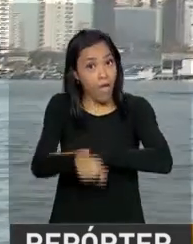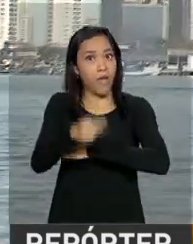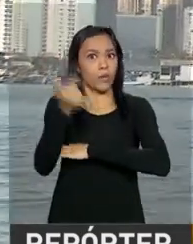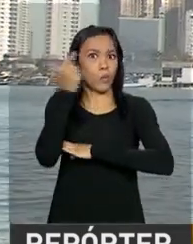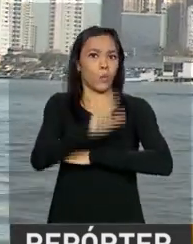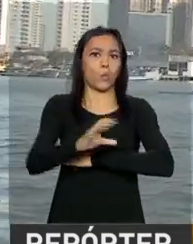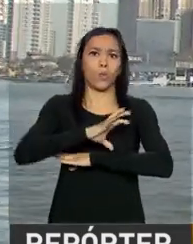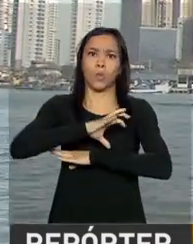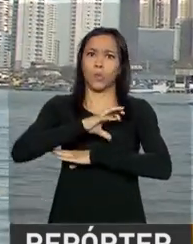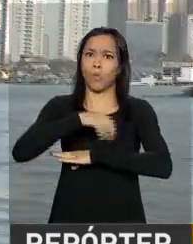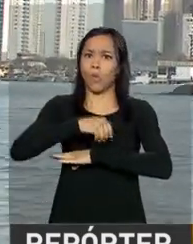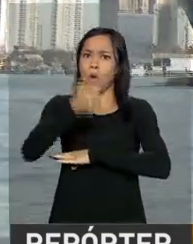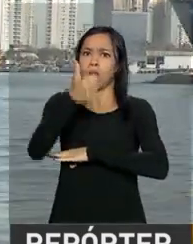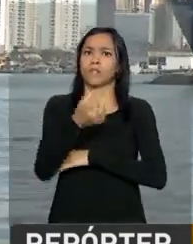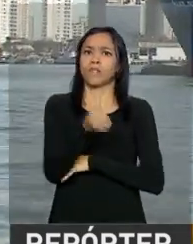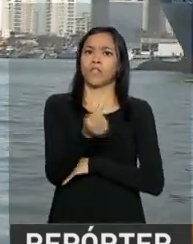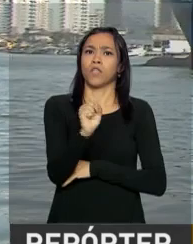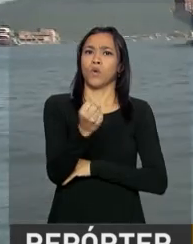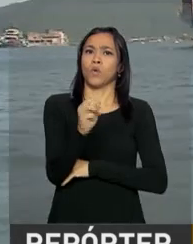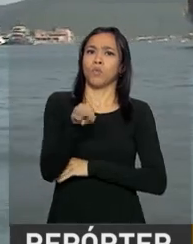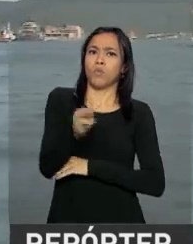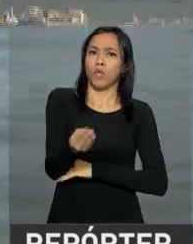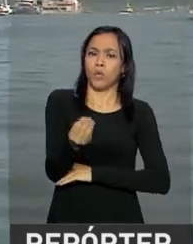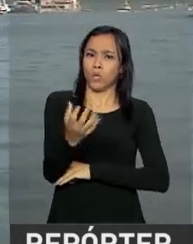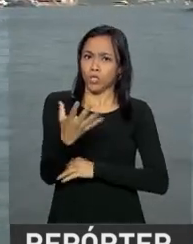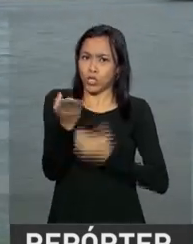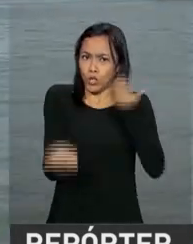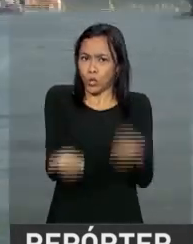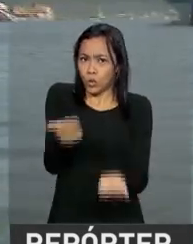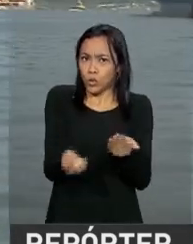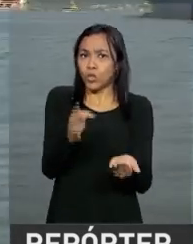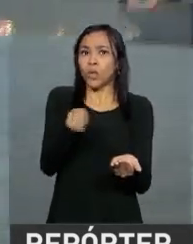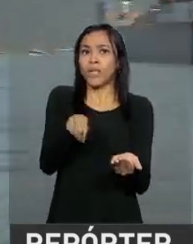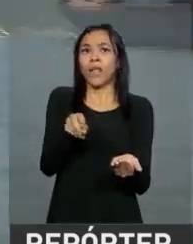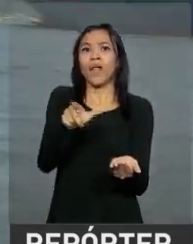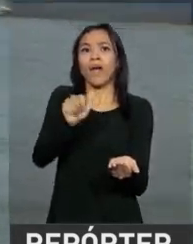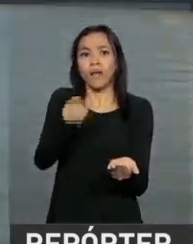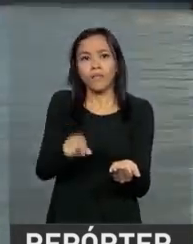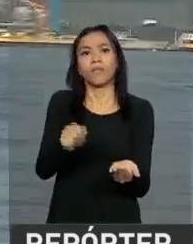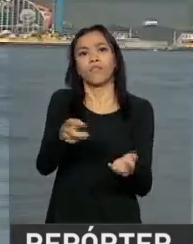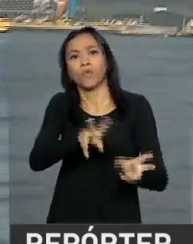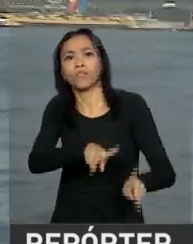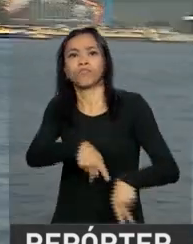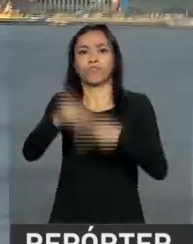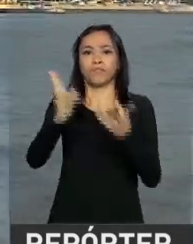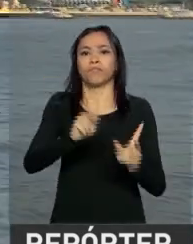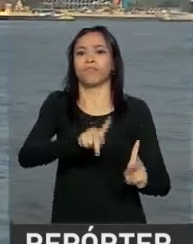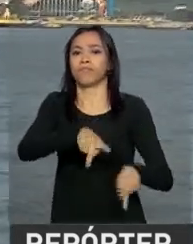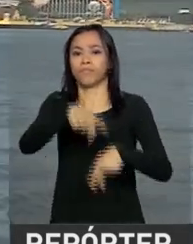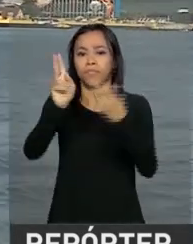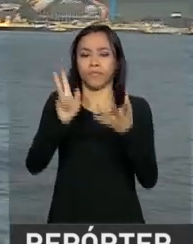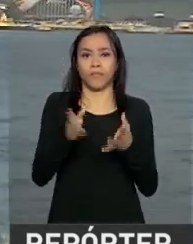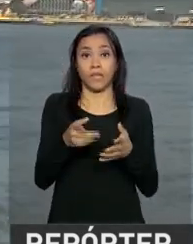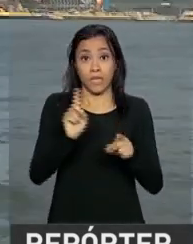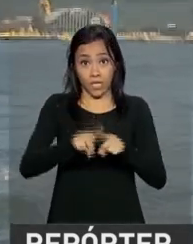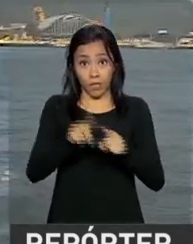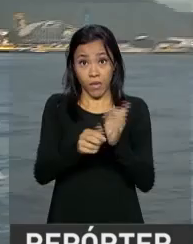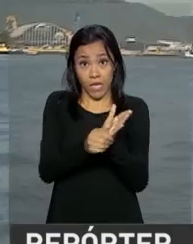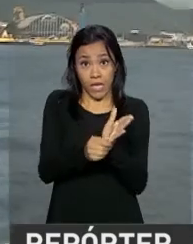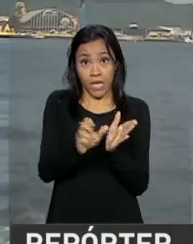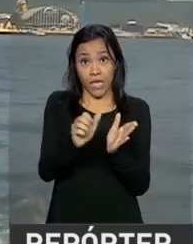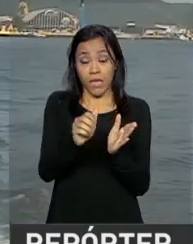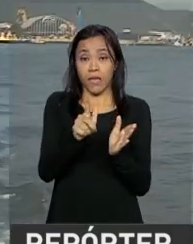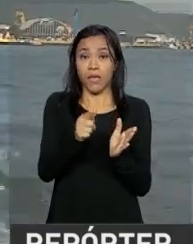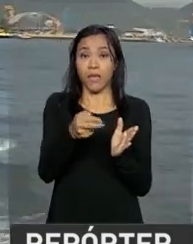resultado. Quase 68 milhões de toneladas de carga foram embarcadas e o embarque de grãos e farelo